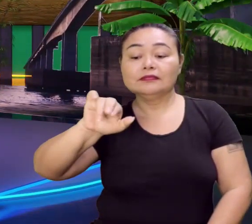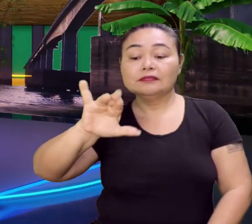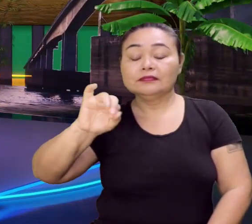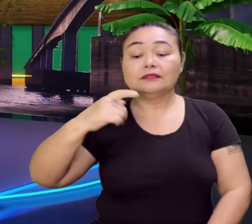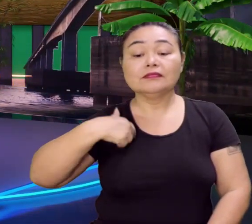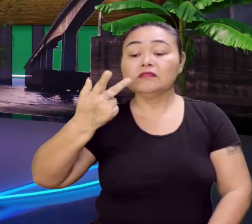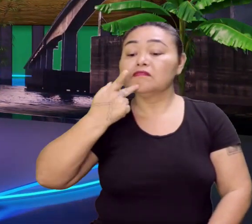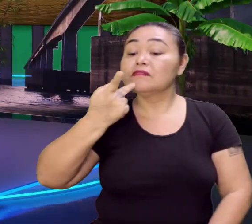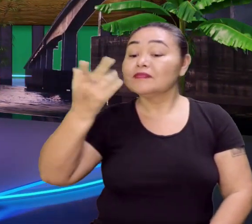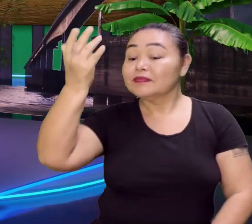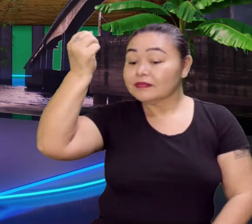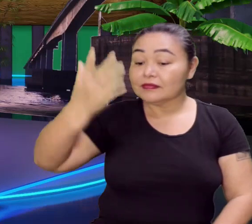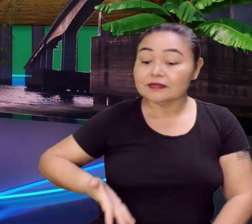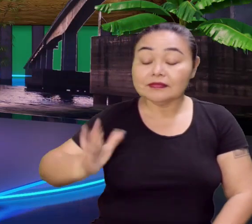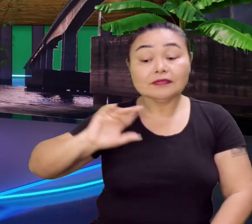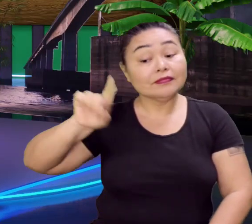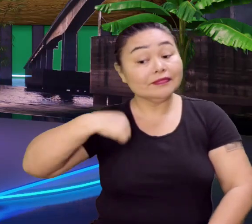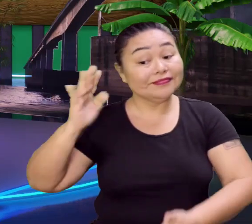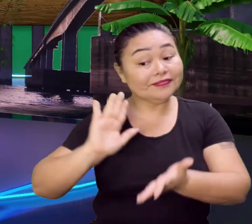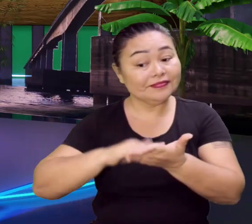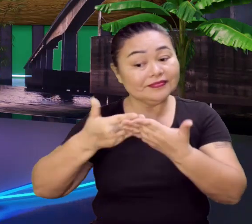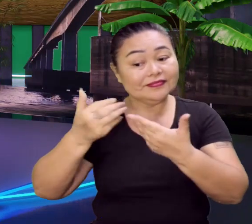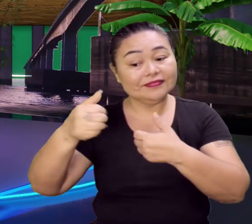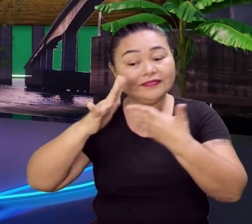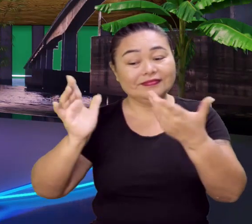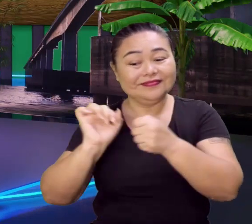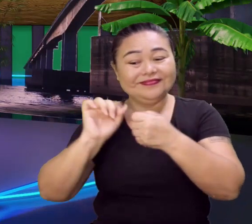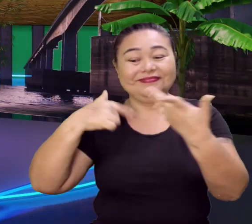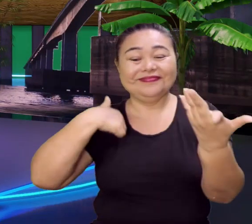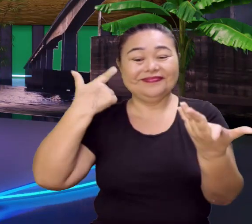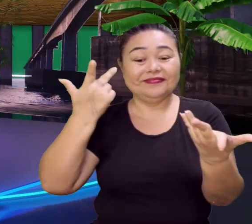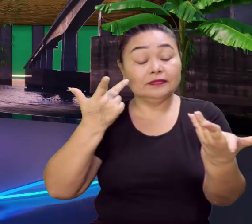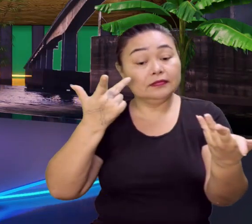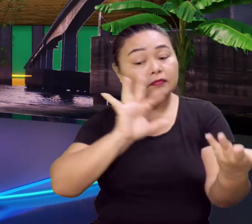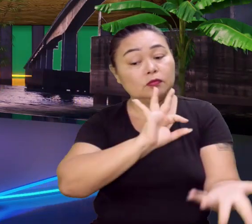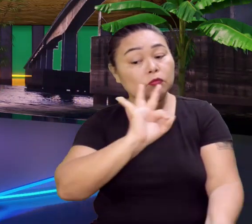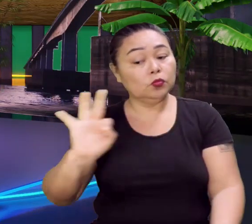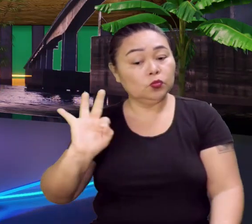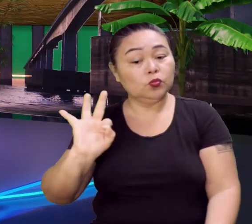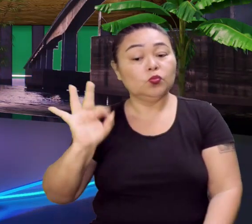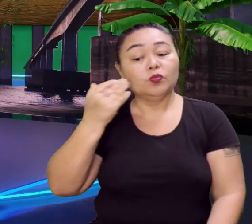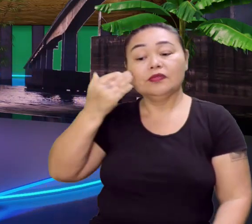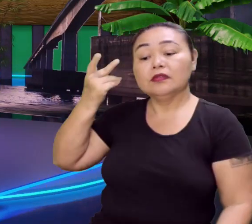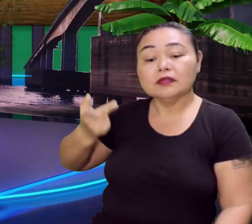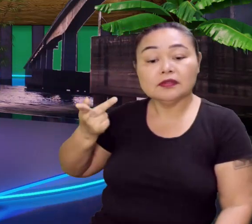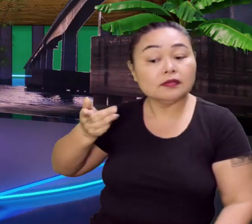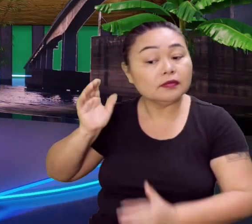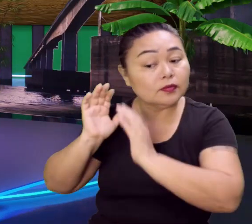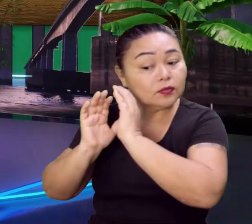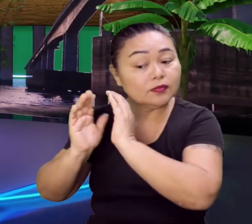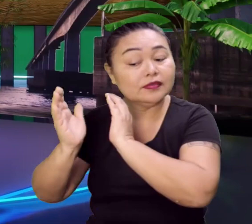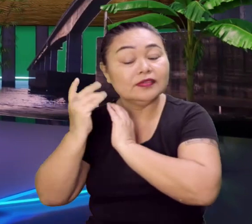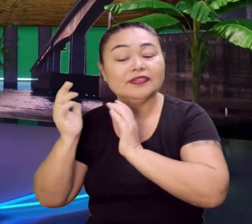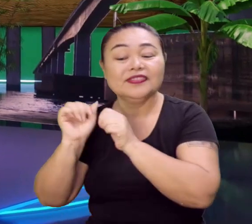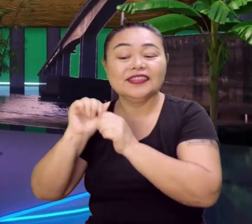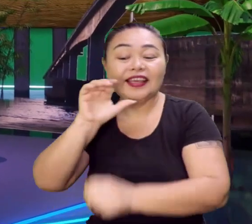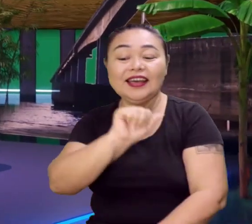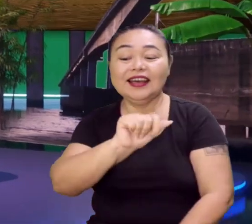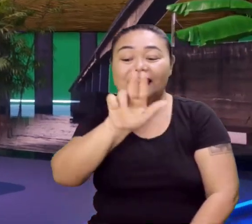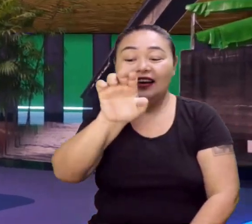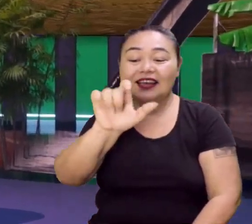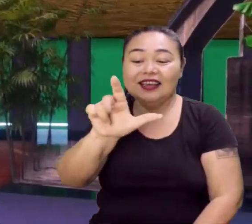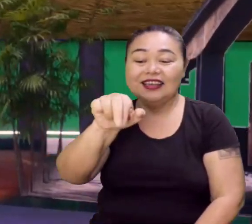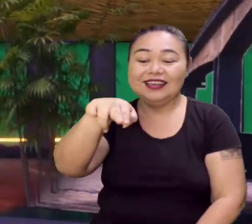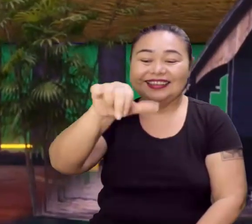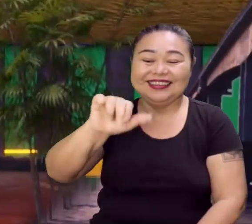professor Jorge falar o nome da nossa intérprete top de linha. Eu vou falar só para ti. Fala bem baixinho. Aldelinda. E